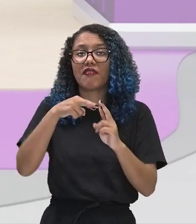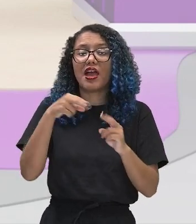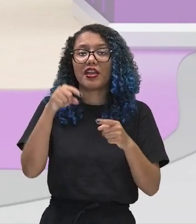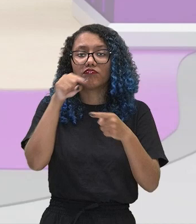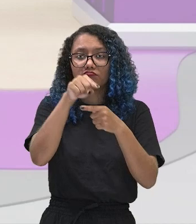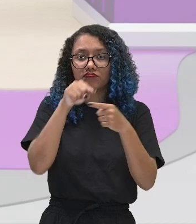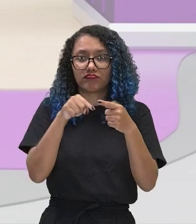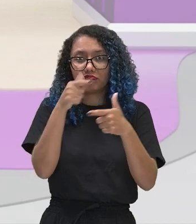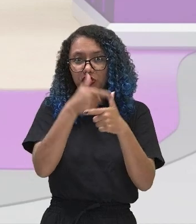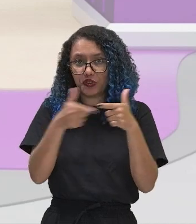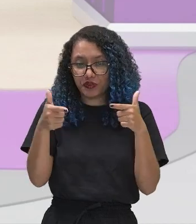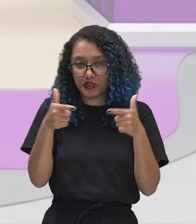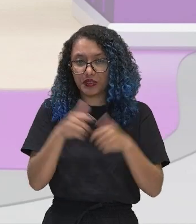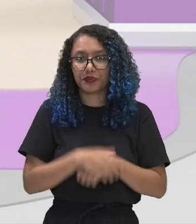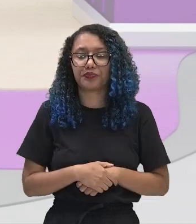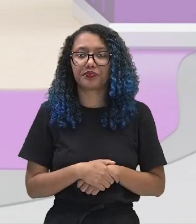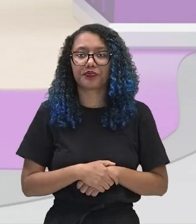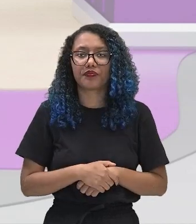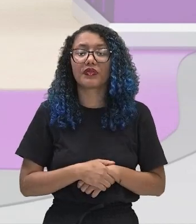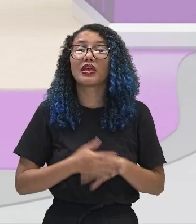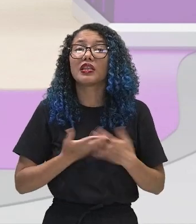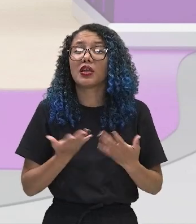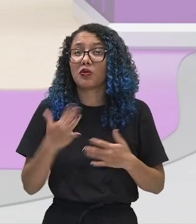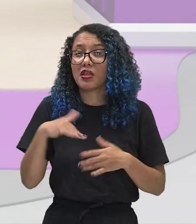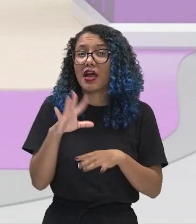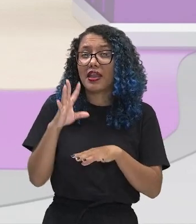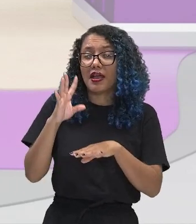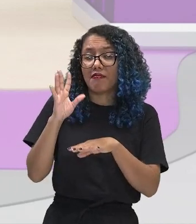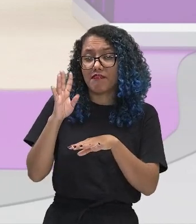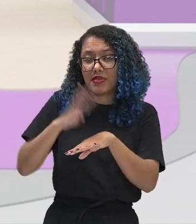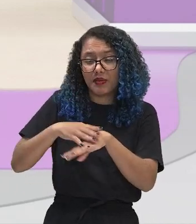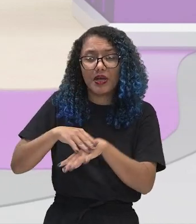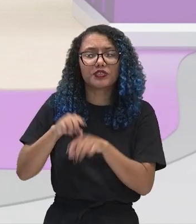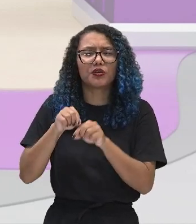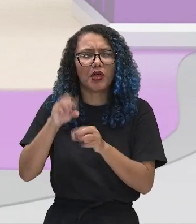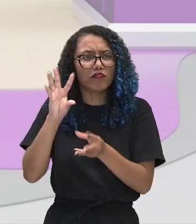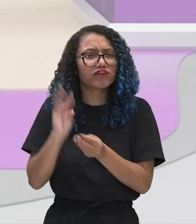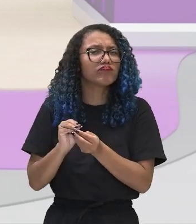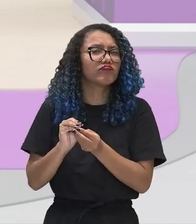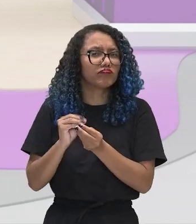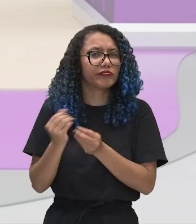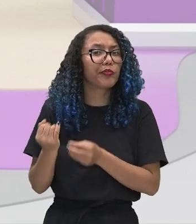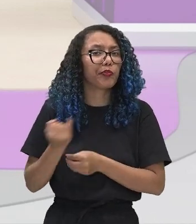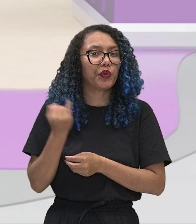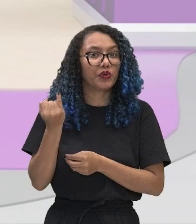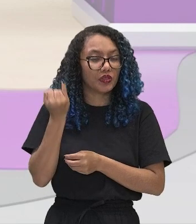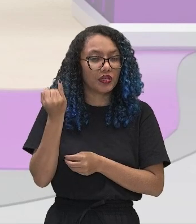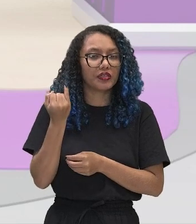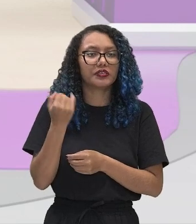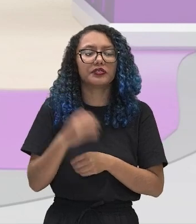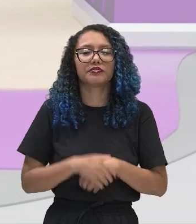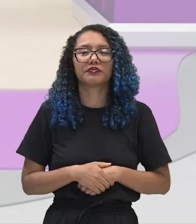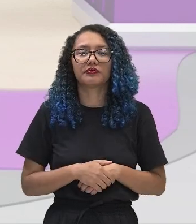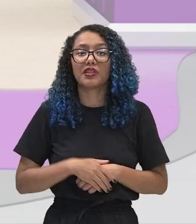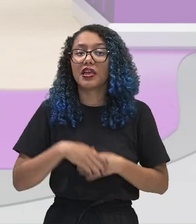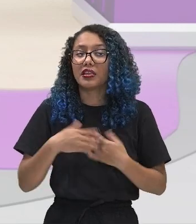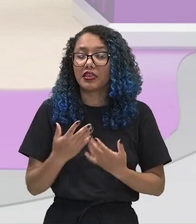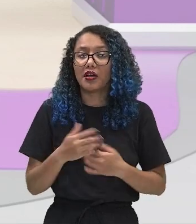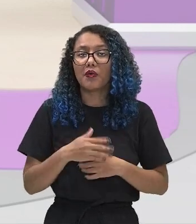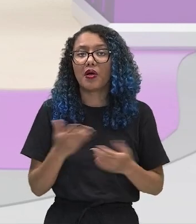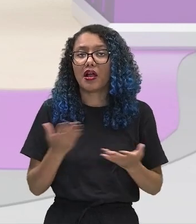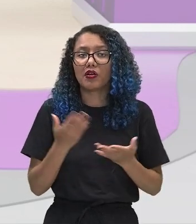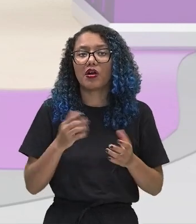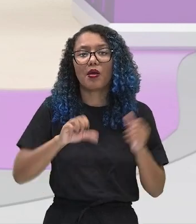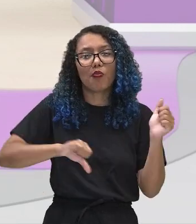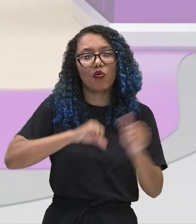Depois, como em matemática nós gostamos de abreviar, né? É importante, né? O P começou a ficar só um P de